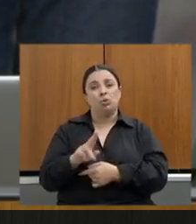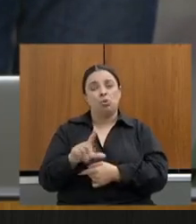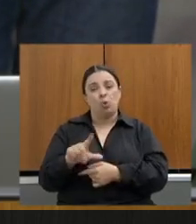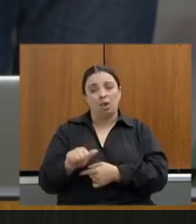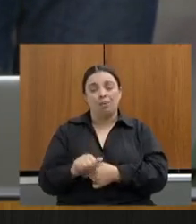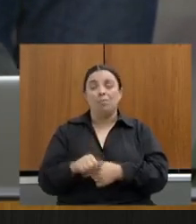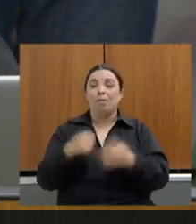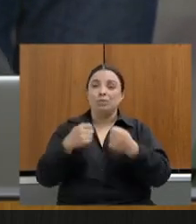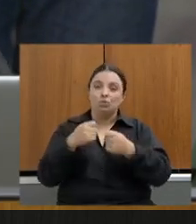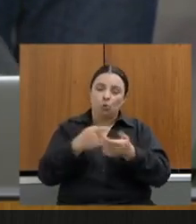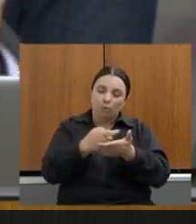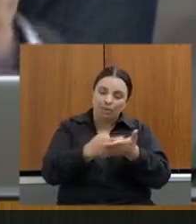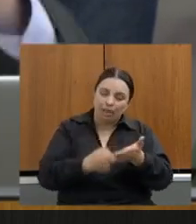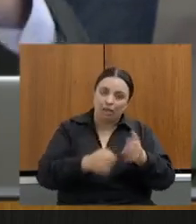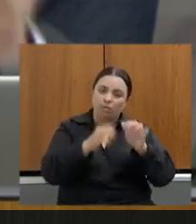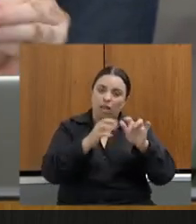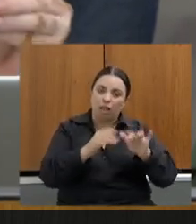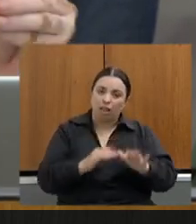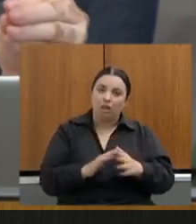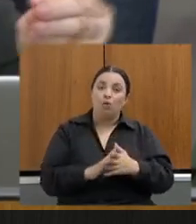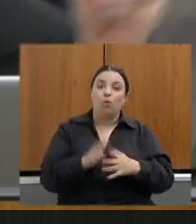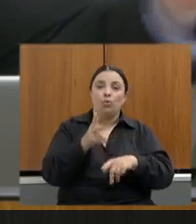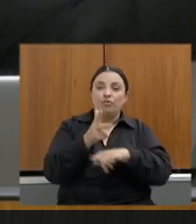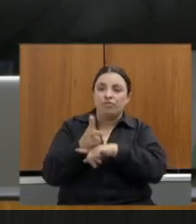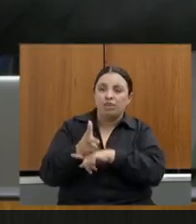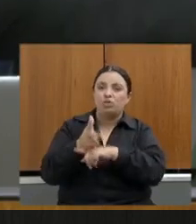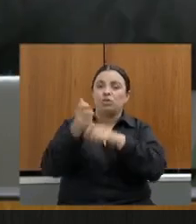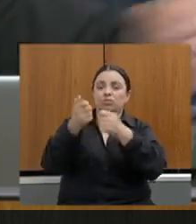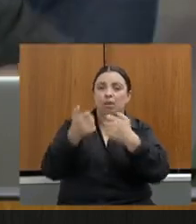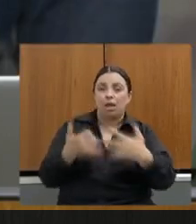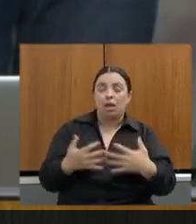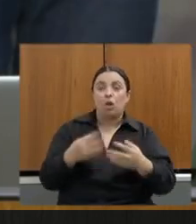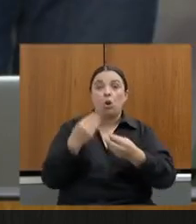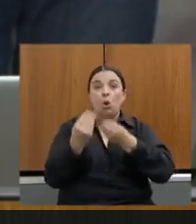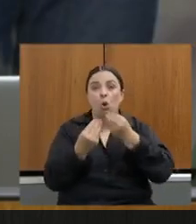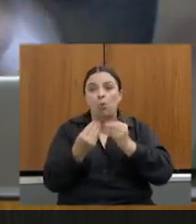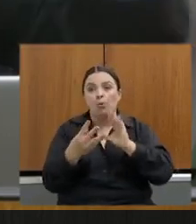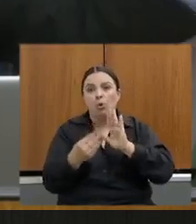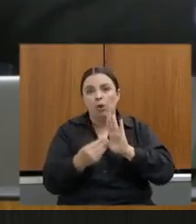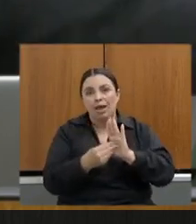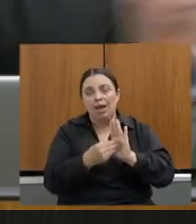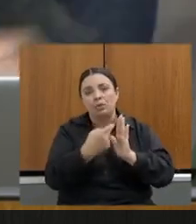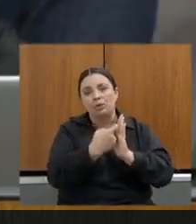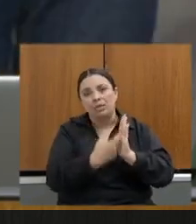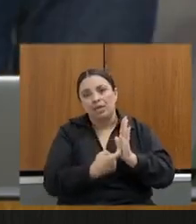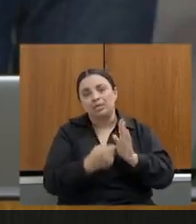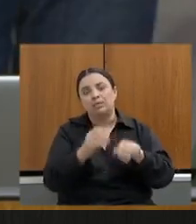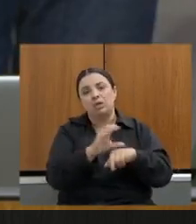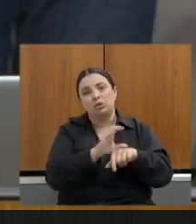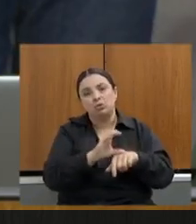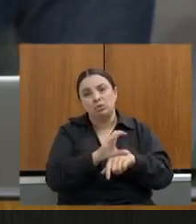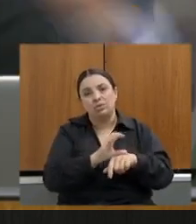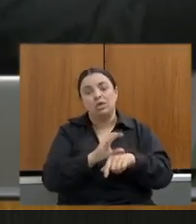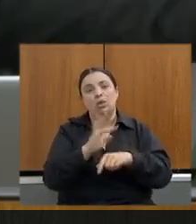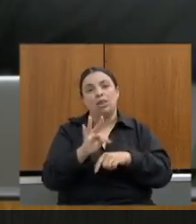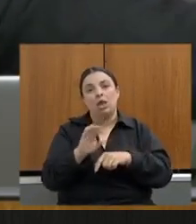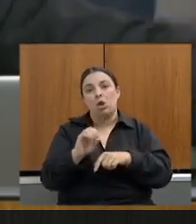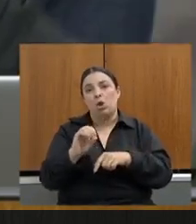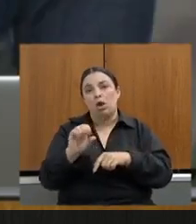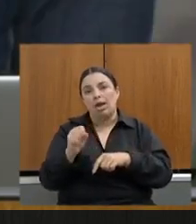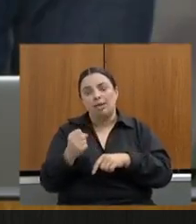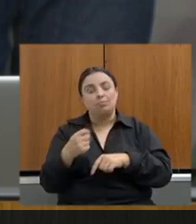revit para ser olha ninguém cria deoesp no texto da Constituição Puma né